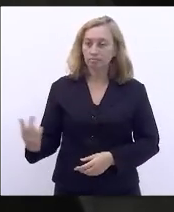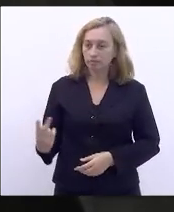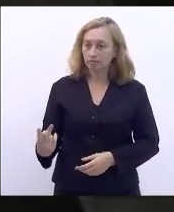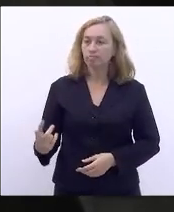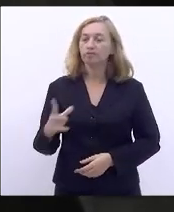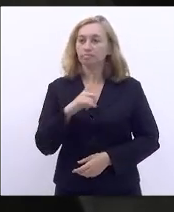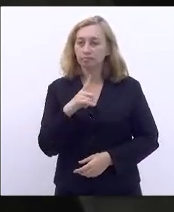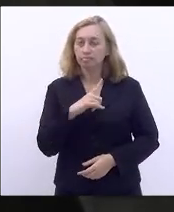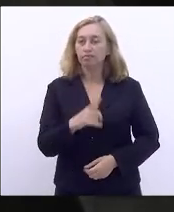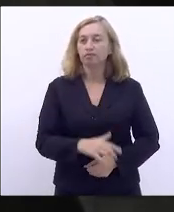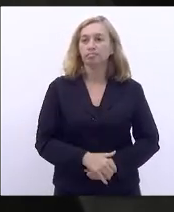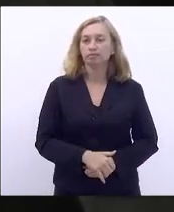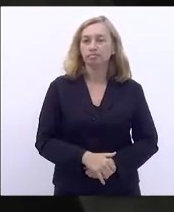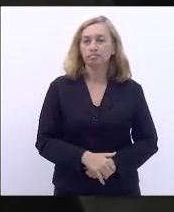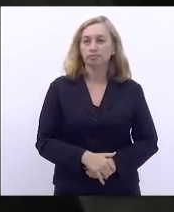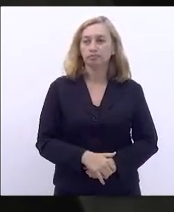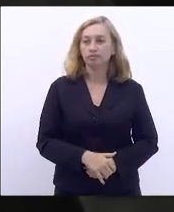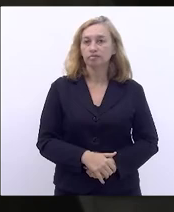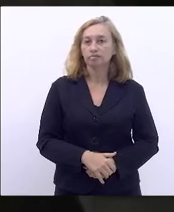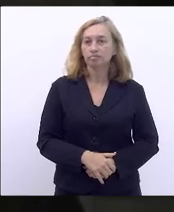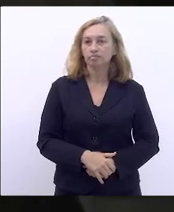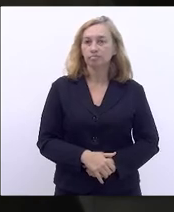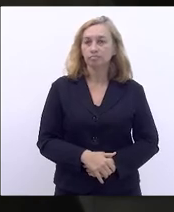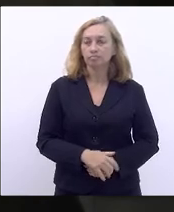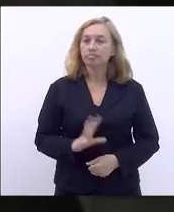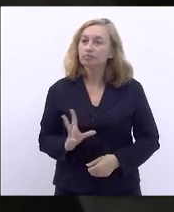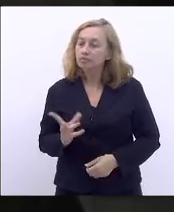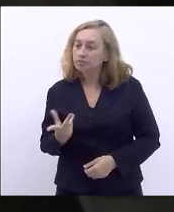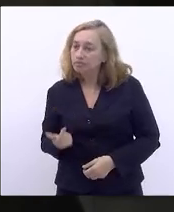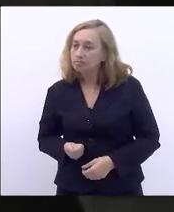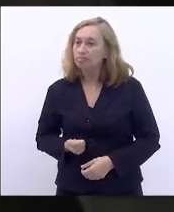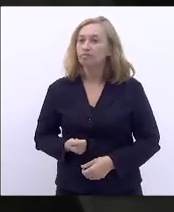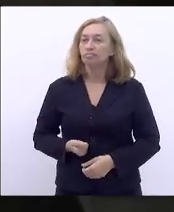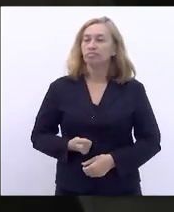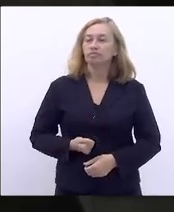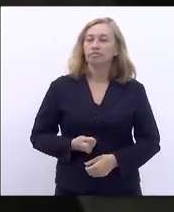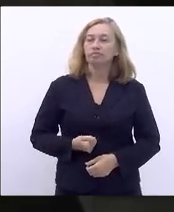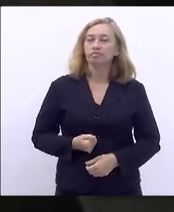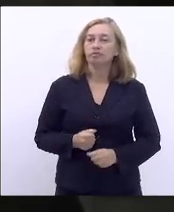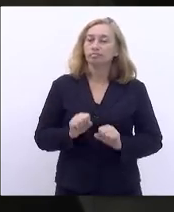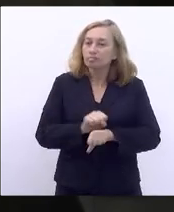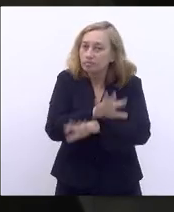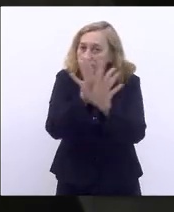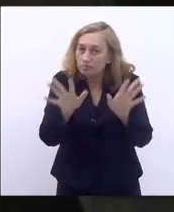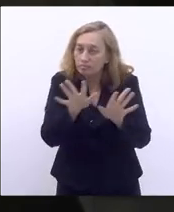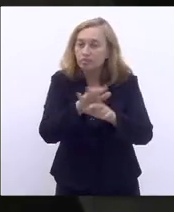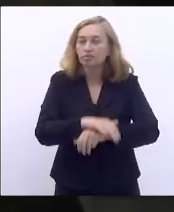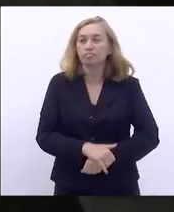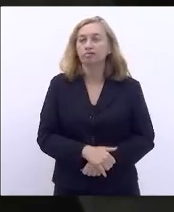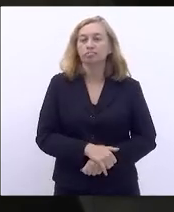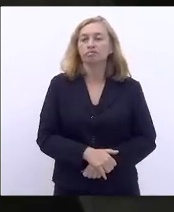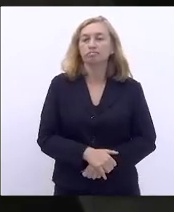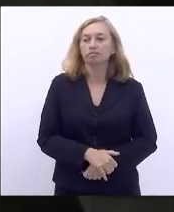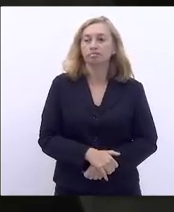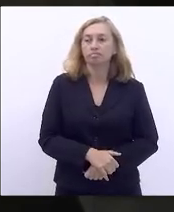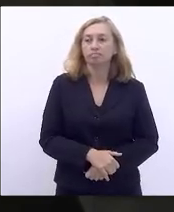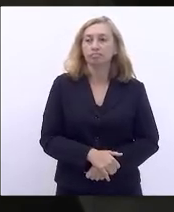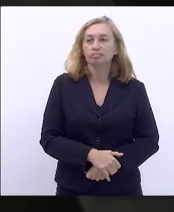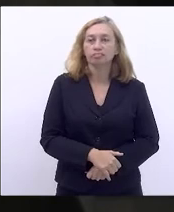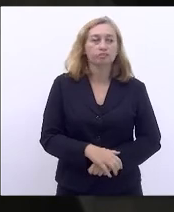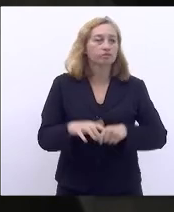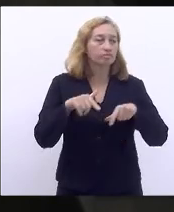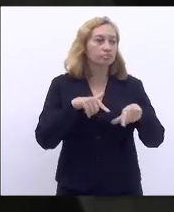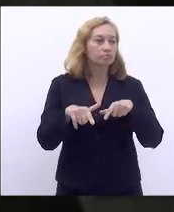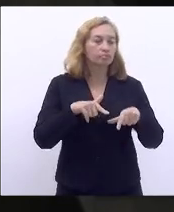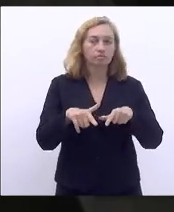tiveram com, digamos assim, a qualidade e com a transparência, com a probidade, com a integridade no exercício da